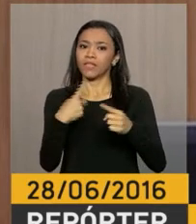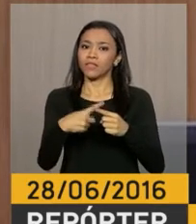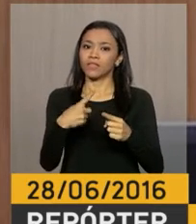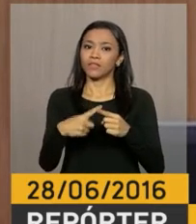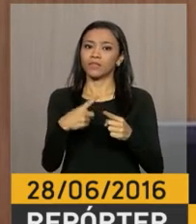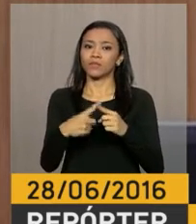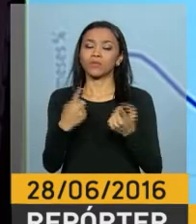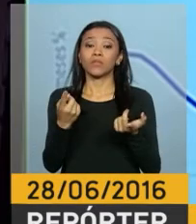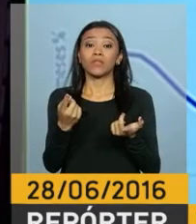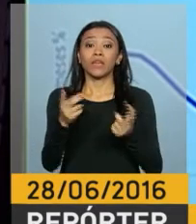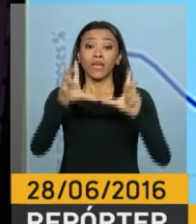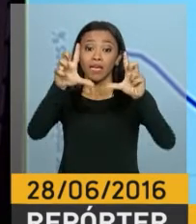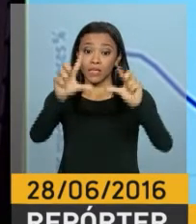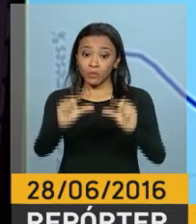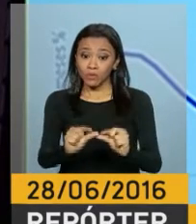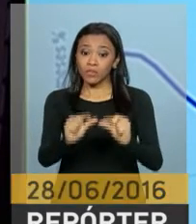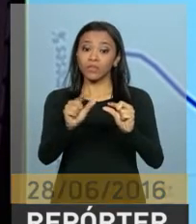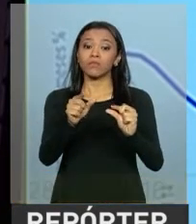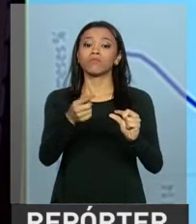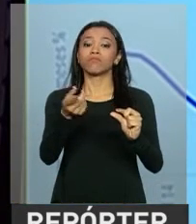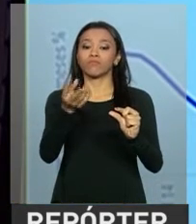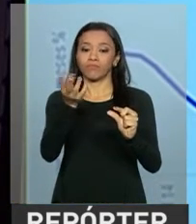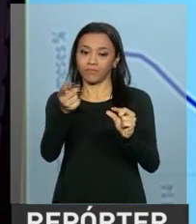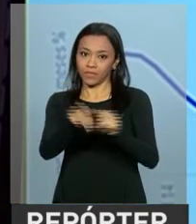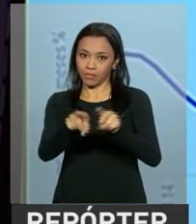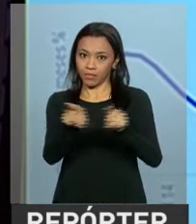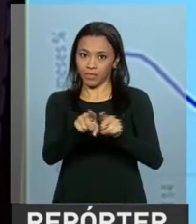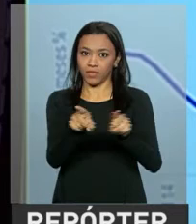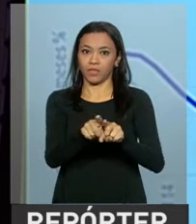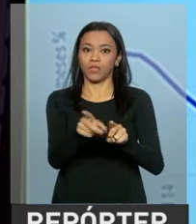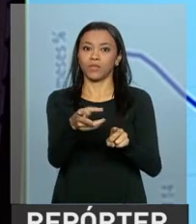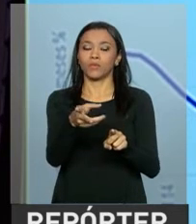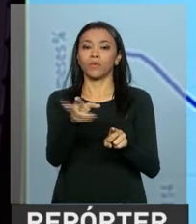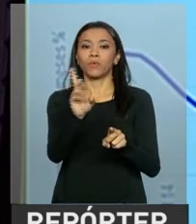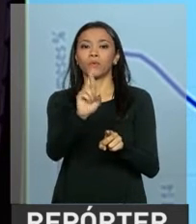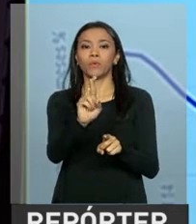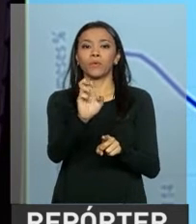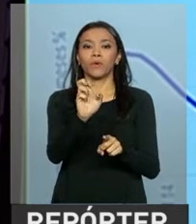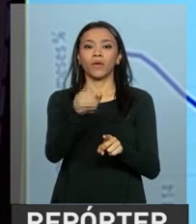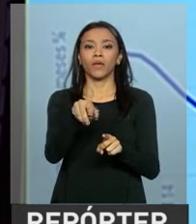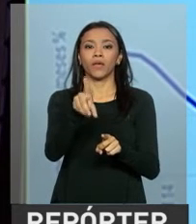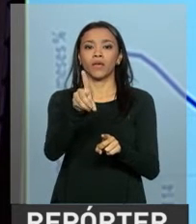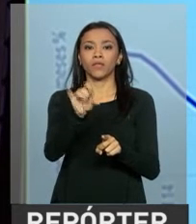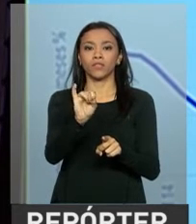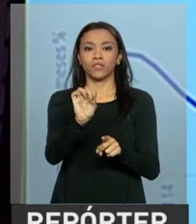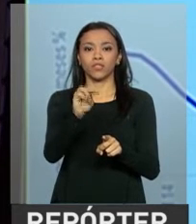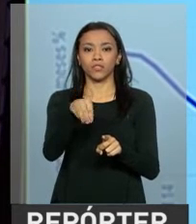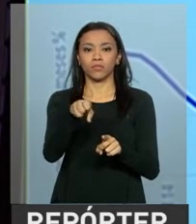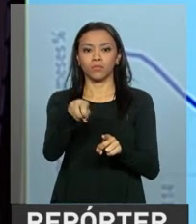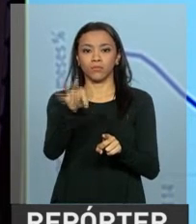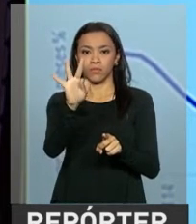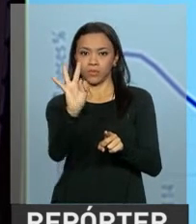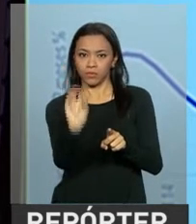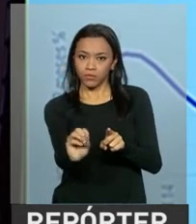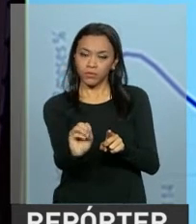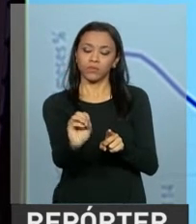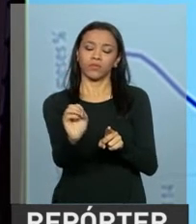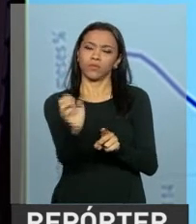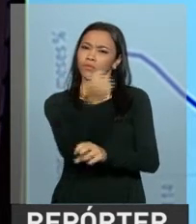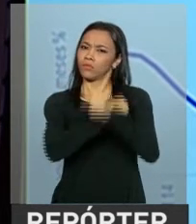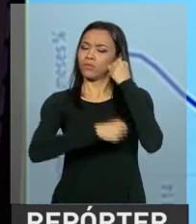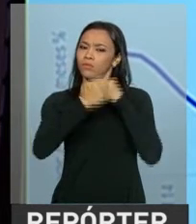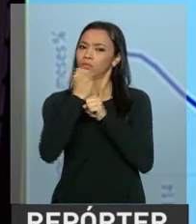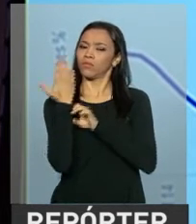reais, mas também de redução do rendimento nominal. Quer dizer, até um tempo atrás, nós destacávamos que